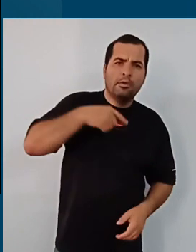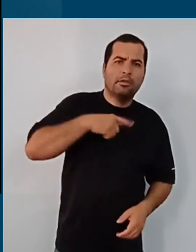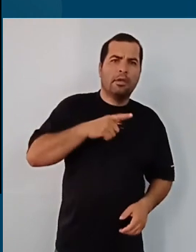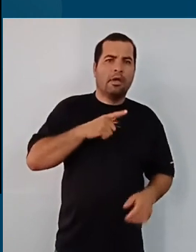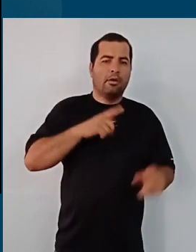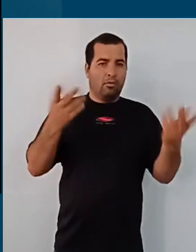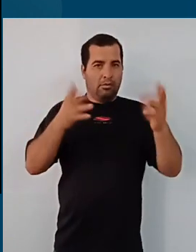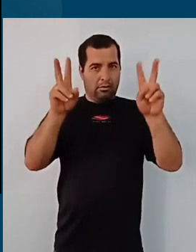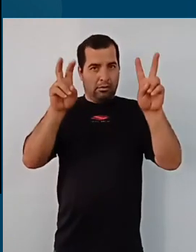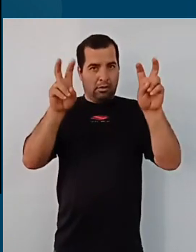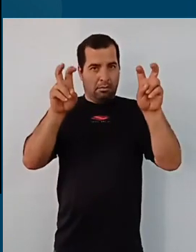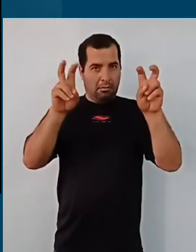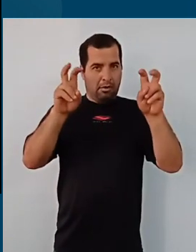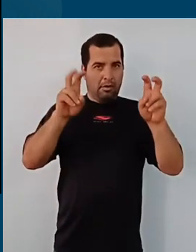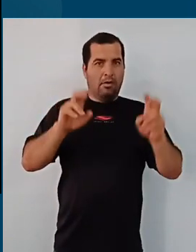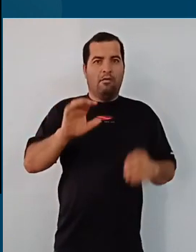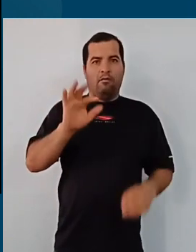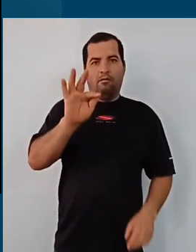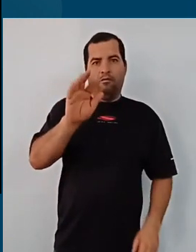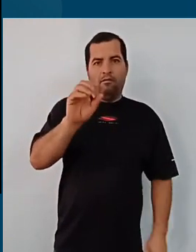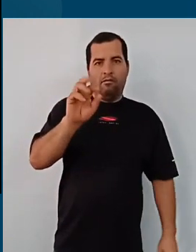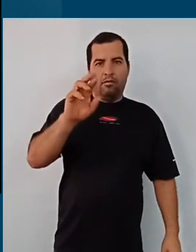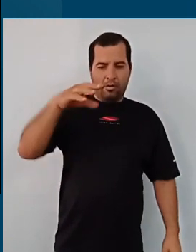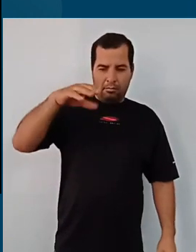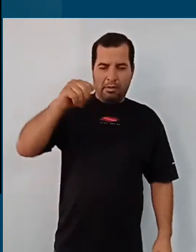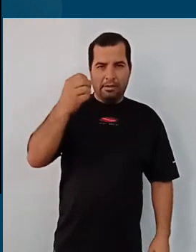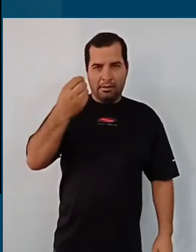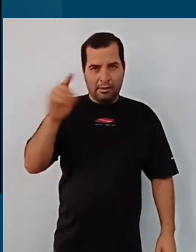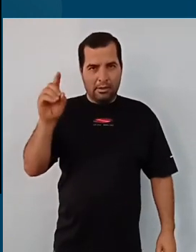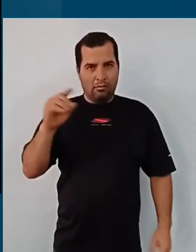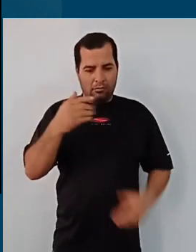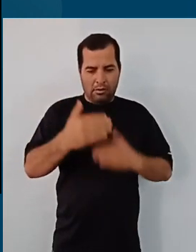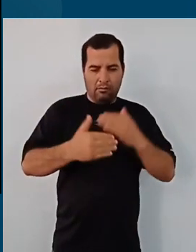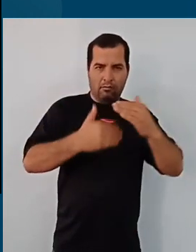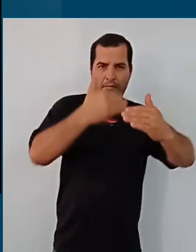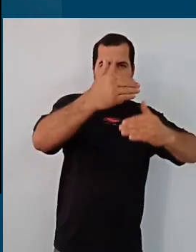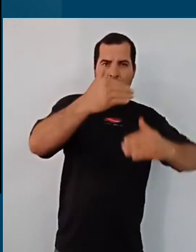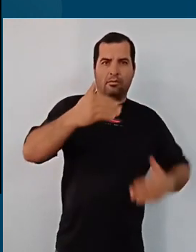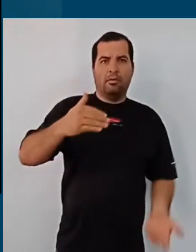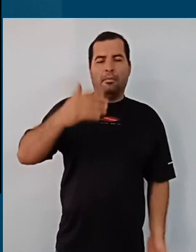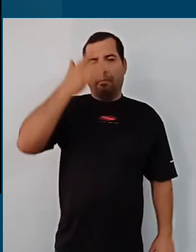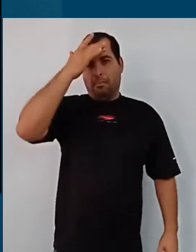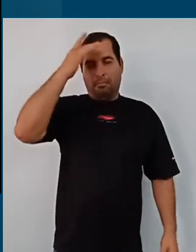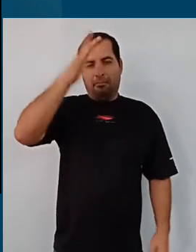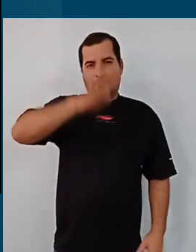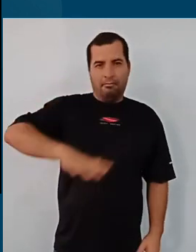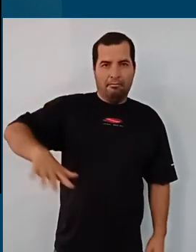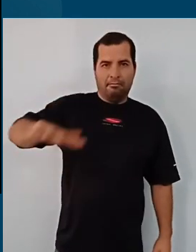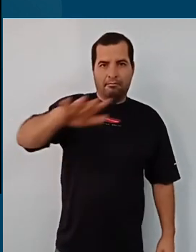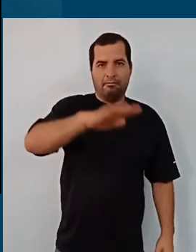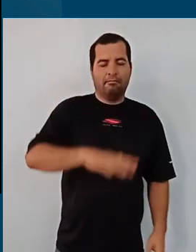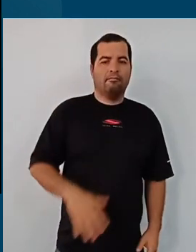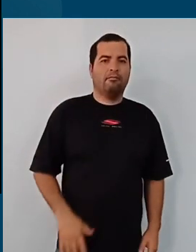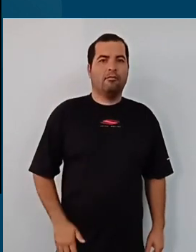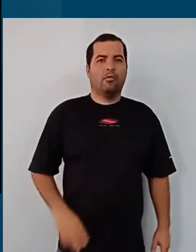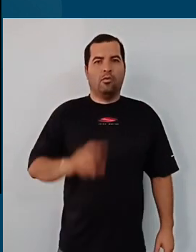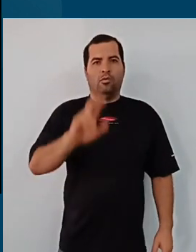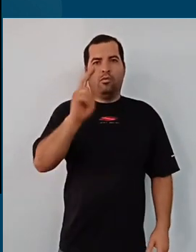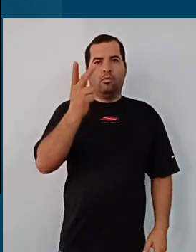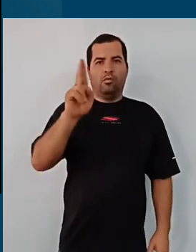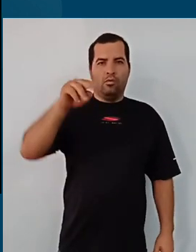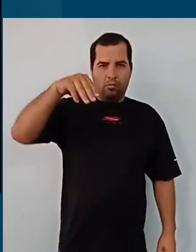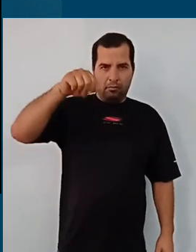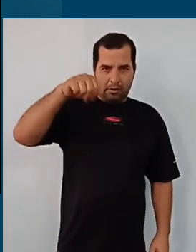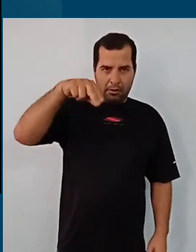como tema Formação e Desenvolvimento Humano e teremos aqui a honra de ouvir as considerações e as